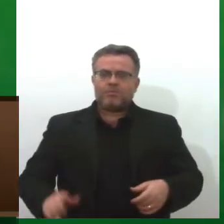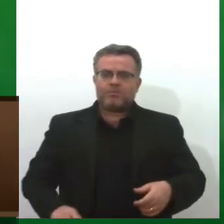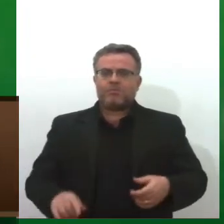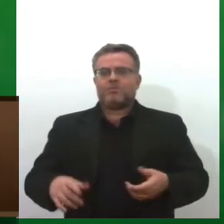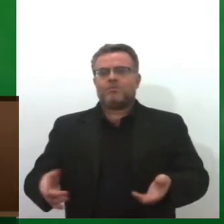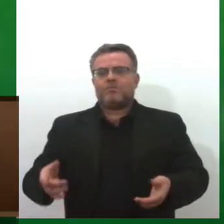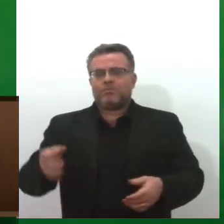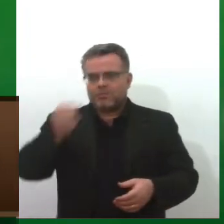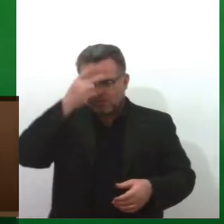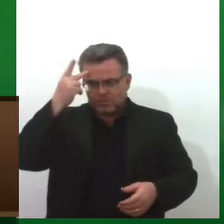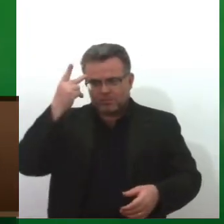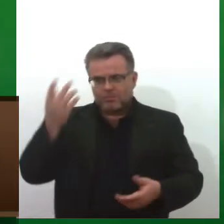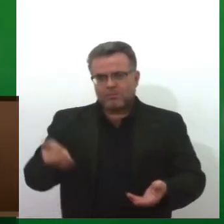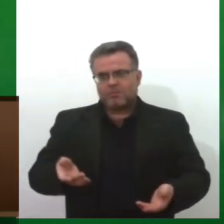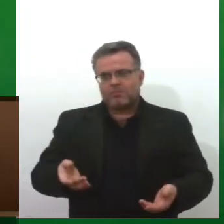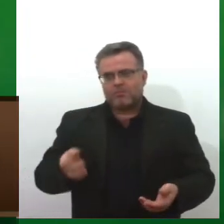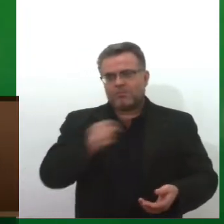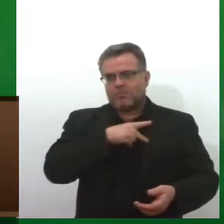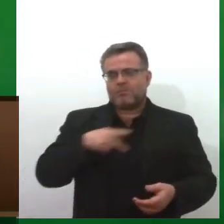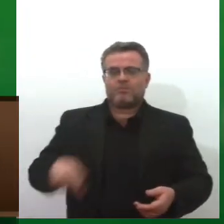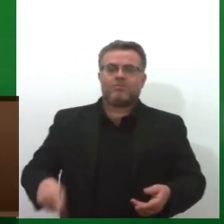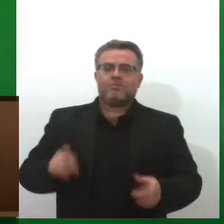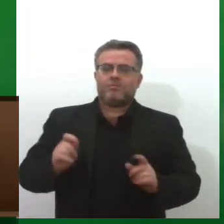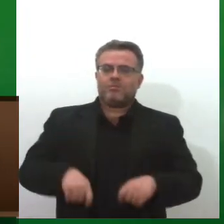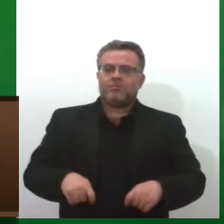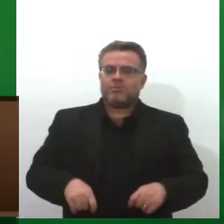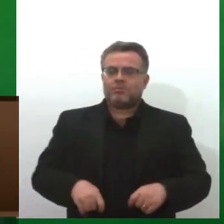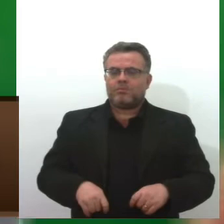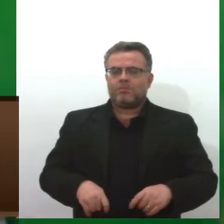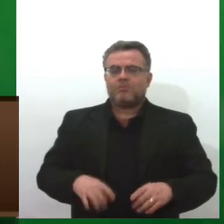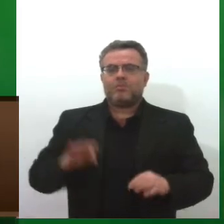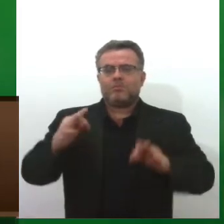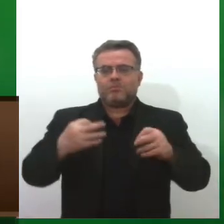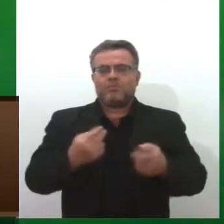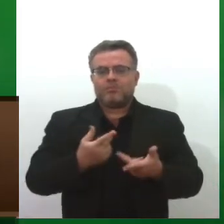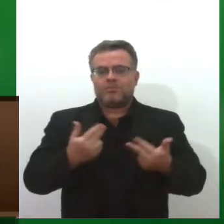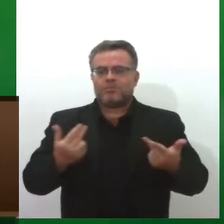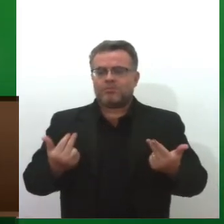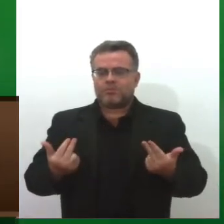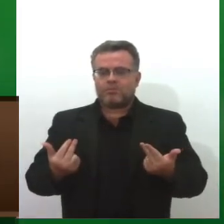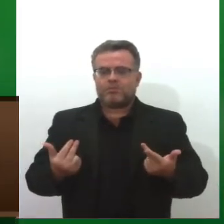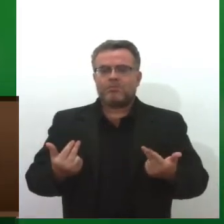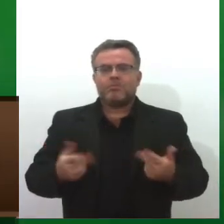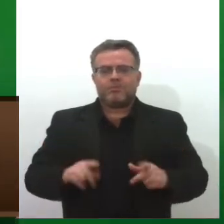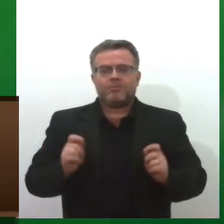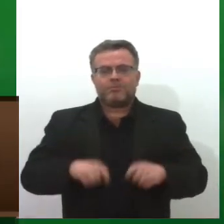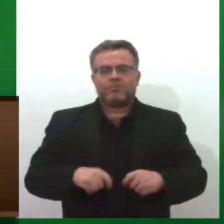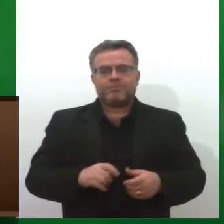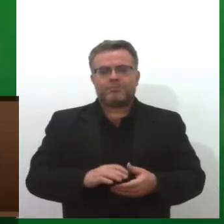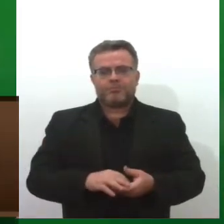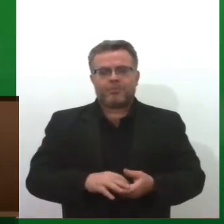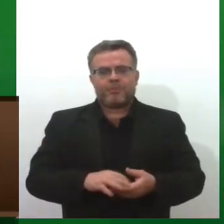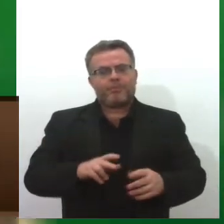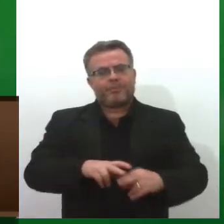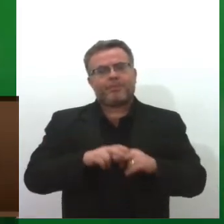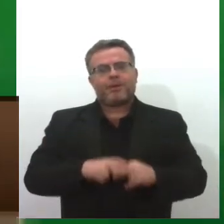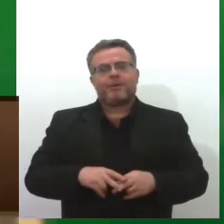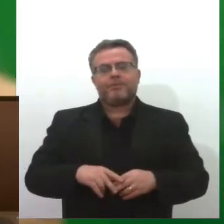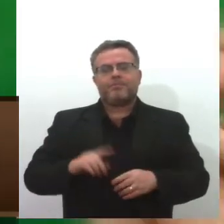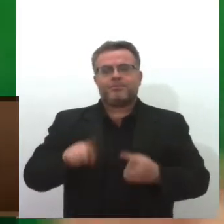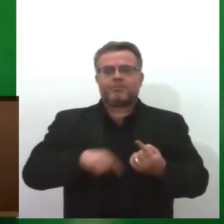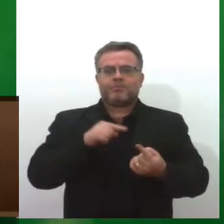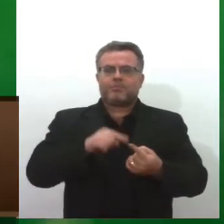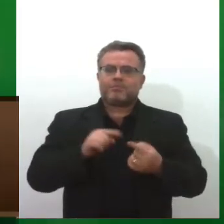municipal. A gente sabe que esses projetos, eles são pontuais, para algumas classes, inclusive. Então, a intenção da gente é que a